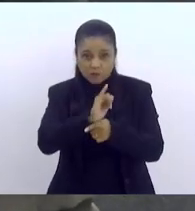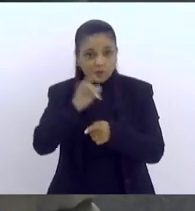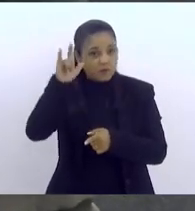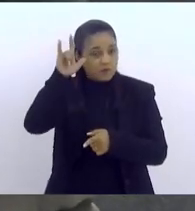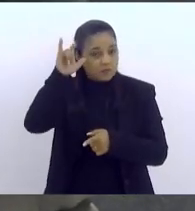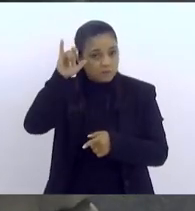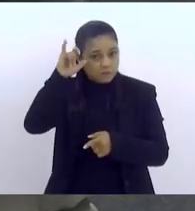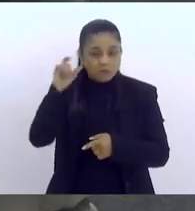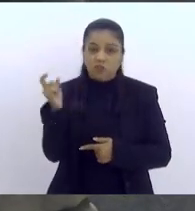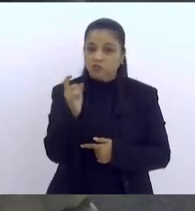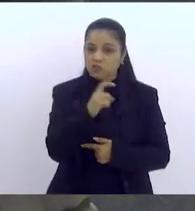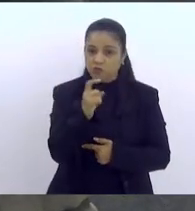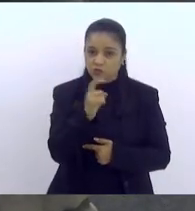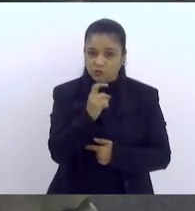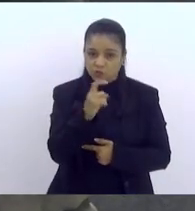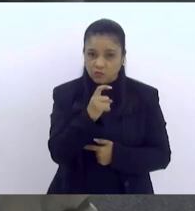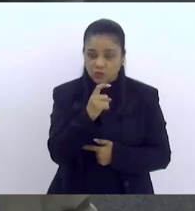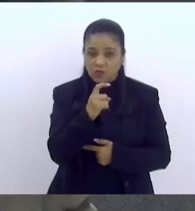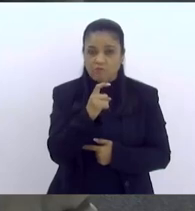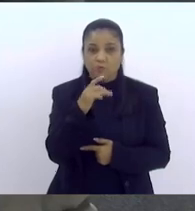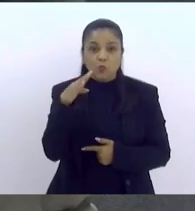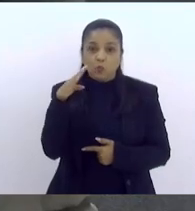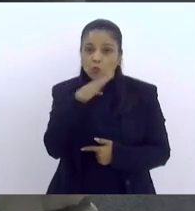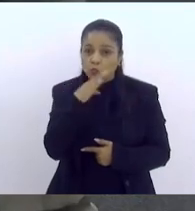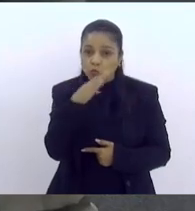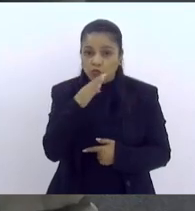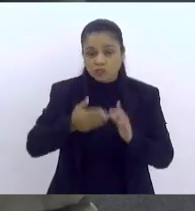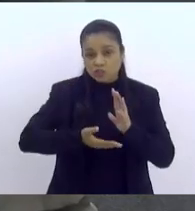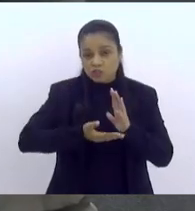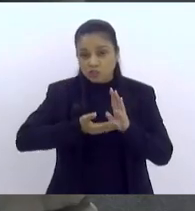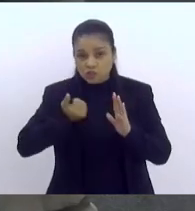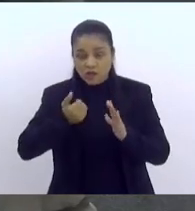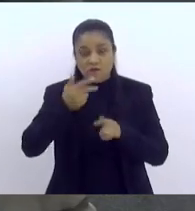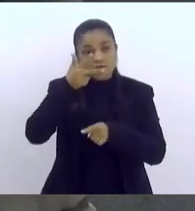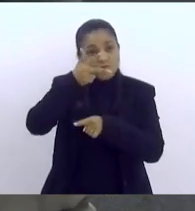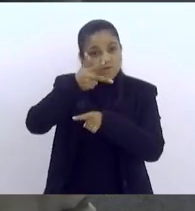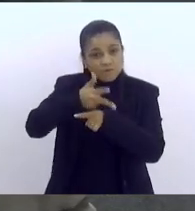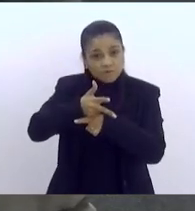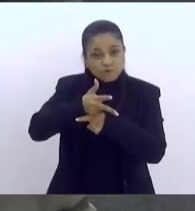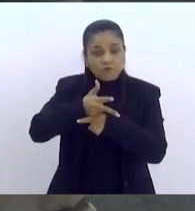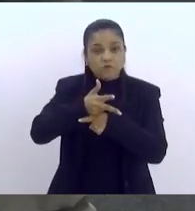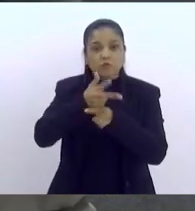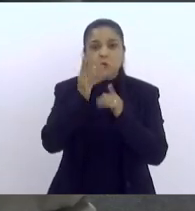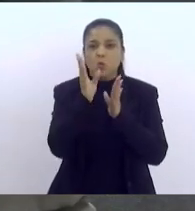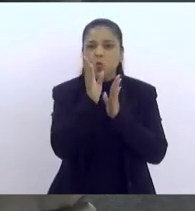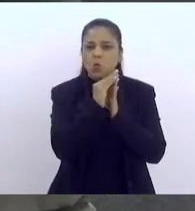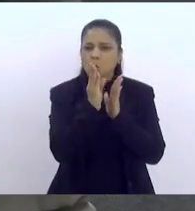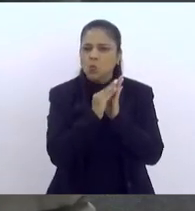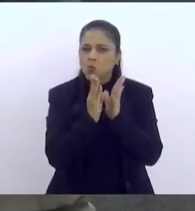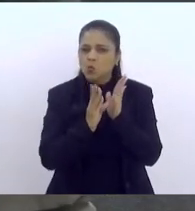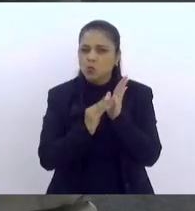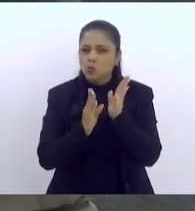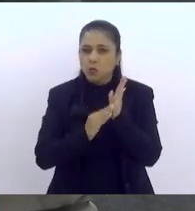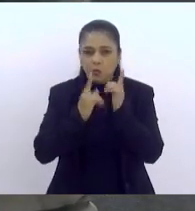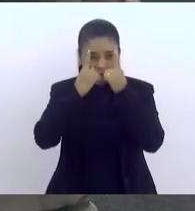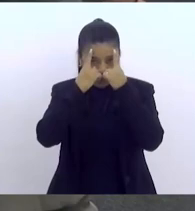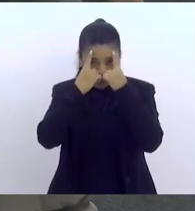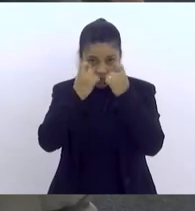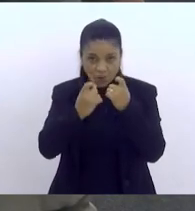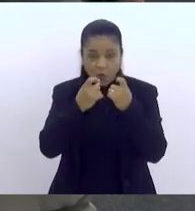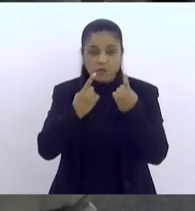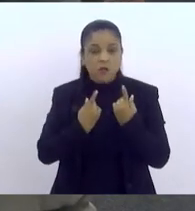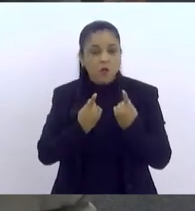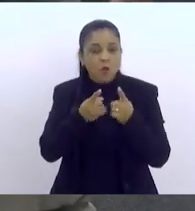e TikTok, para efetiva e urgente remoção dos vídeos com conteúdos que violem os direitos